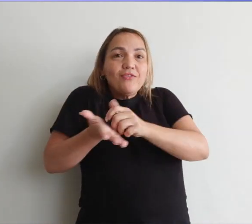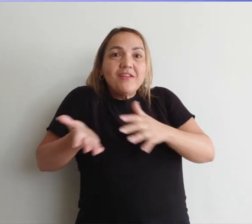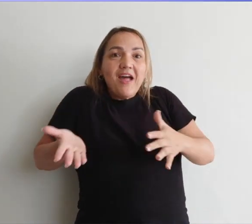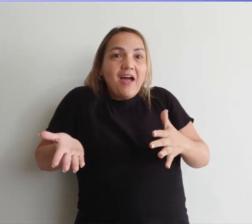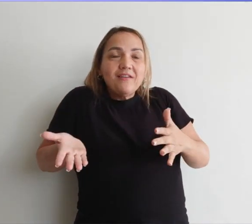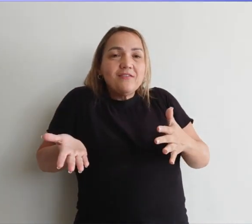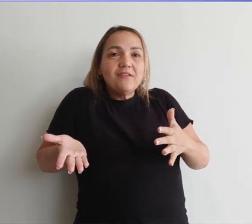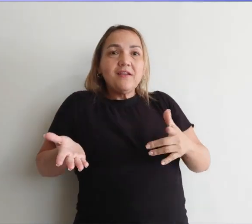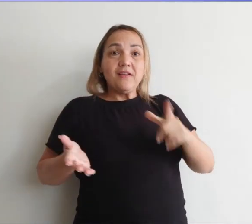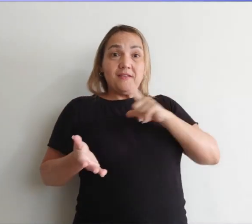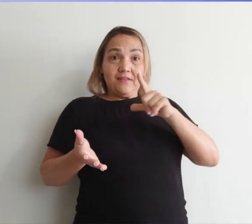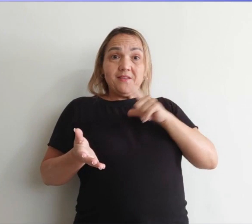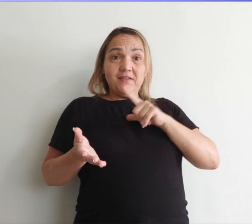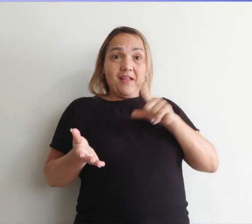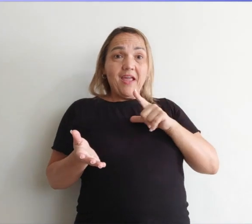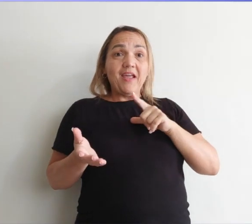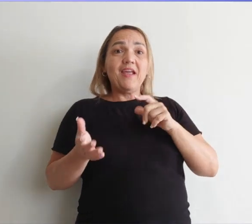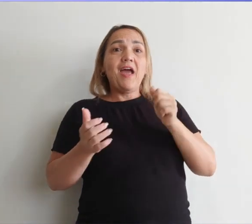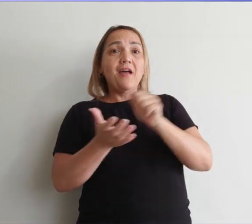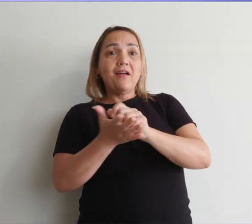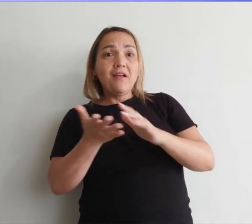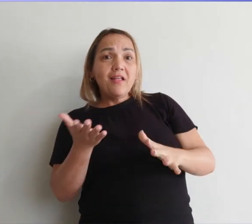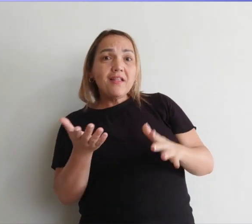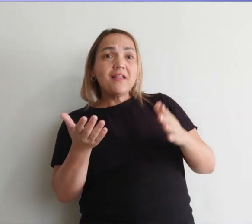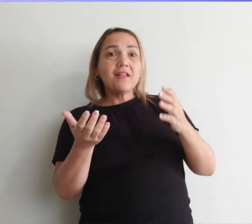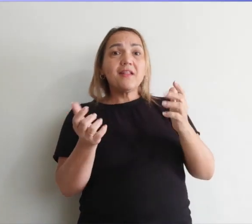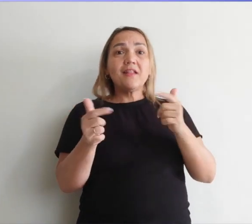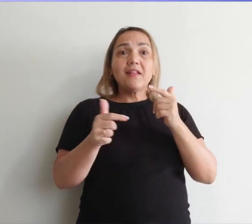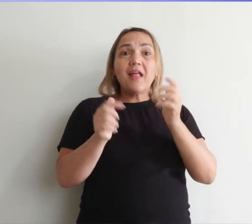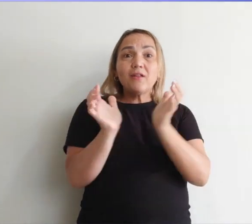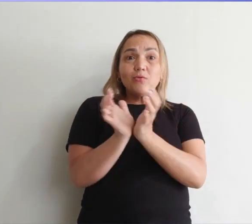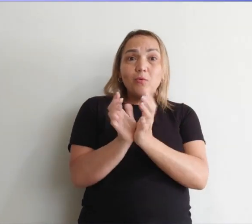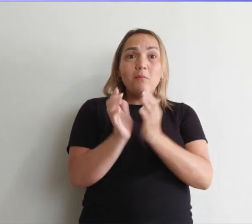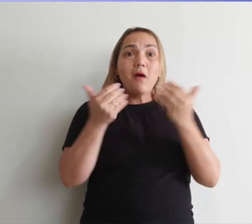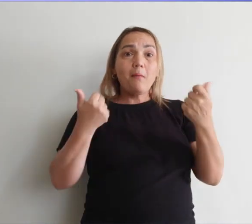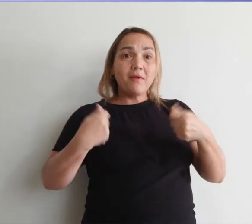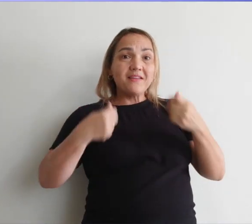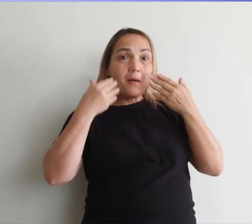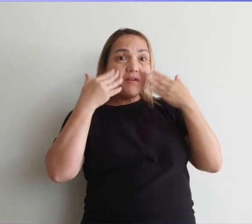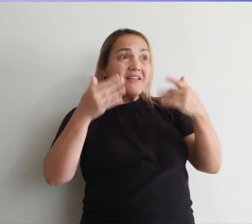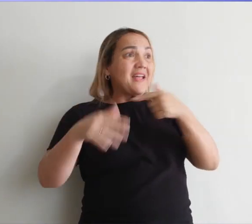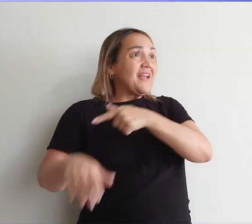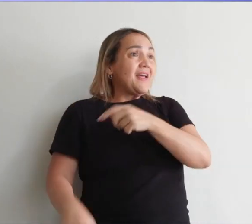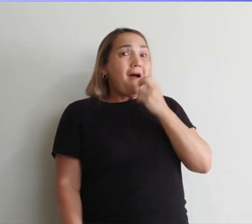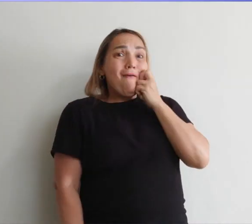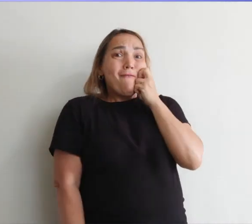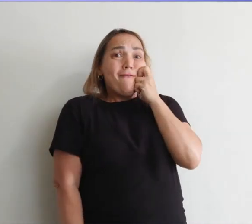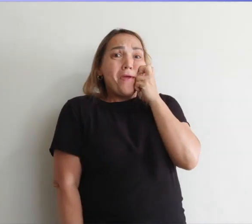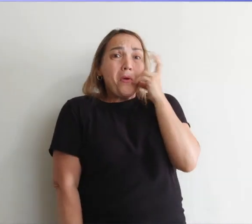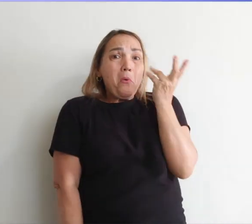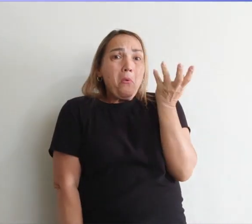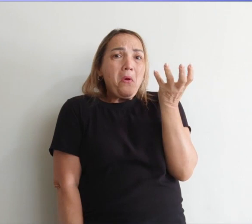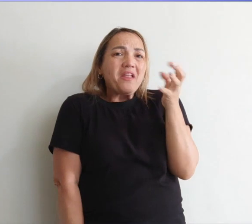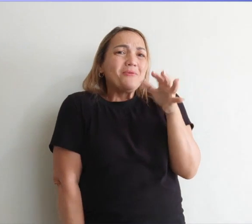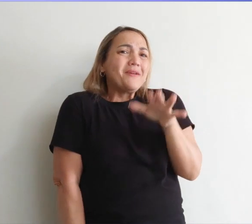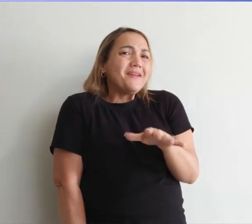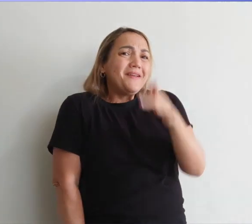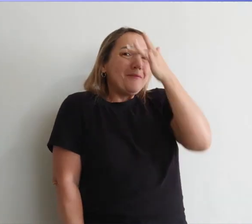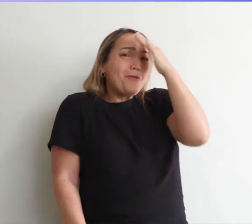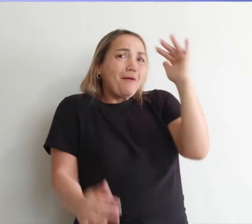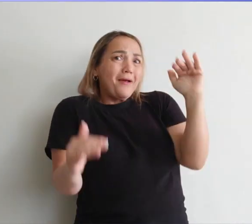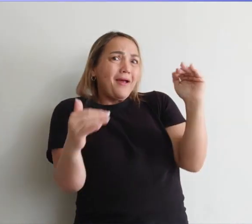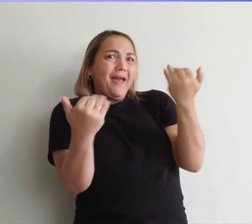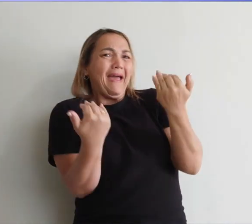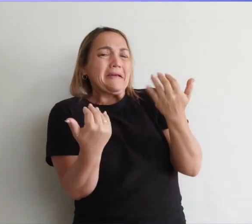né? Tem trabalho da turma, tem que apresentar na sala. Eu era aquela pessoa que não queria. Tinha uma vergonha. Como é que as pessoas vão me